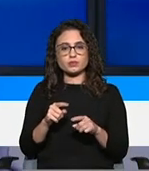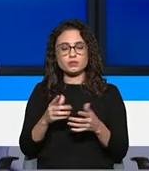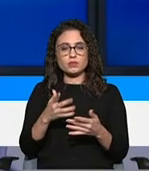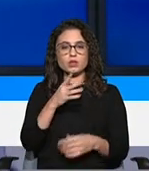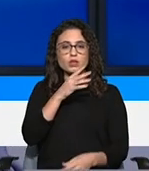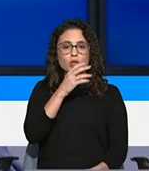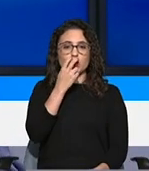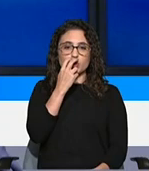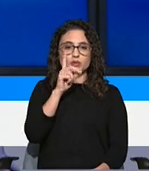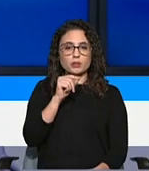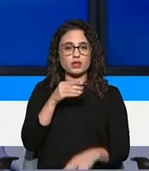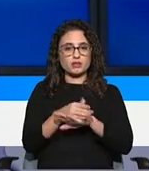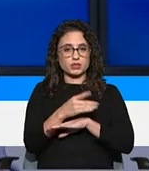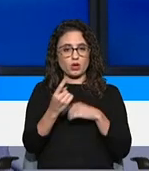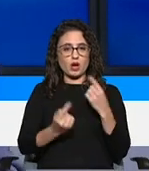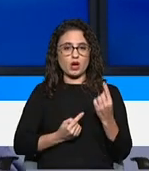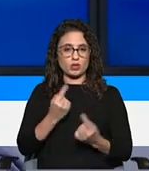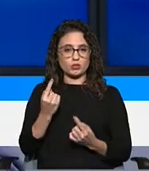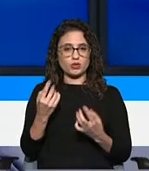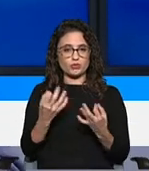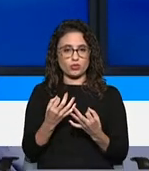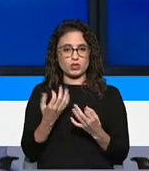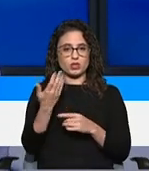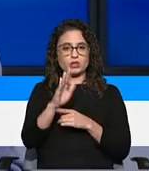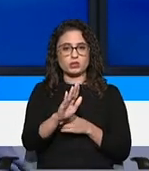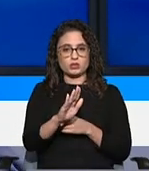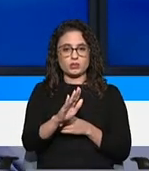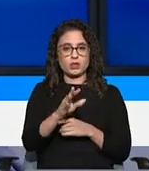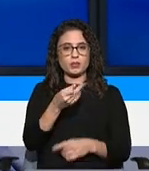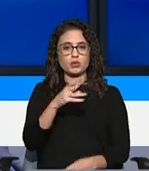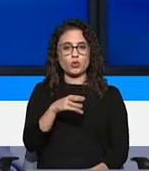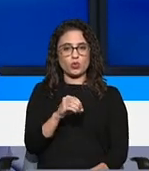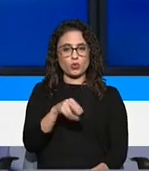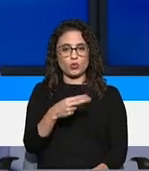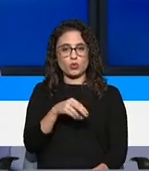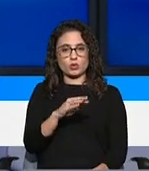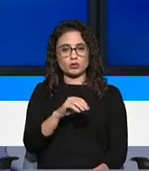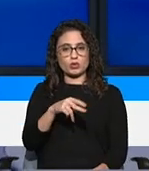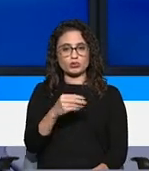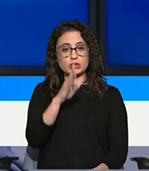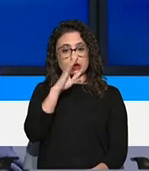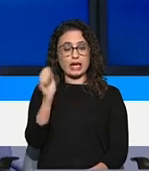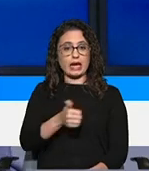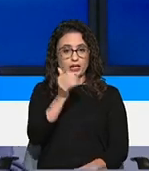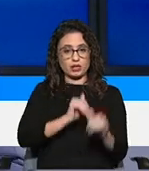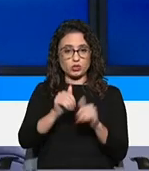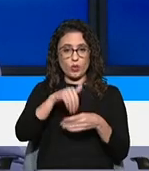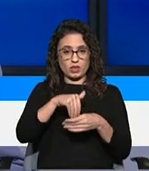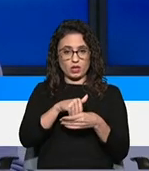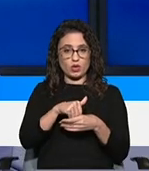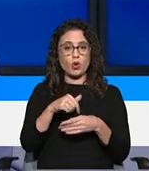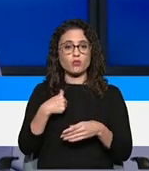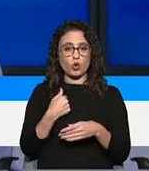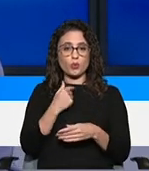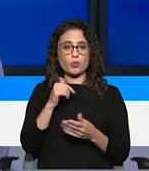e algumas intervenções de de por exemplo de Pedro Nunes Santos se por acaso for ele a ganhar as eleições internas se quemar ele próprio já apresentou